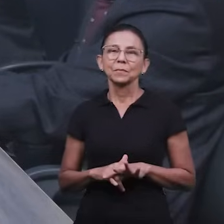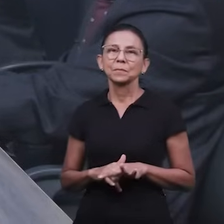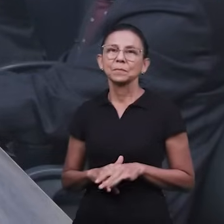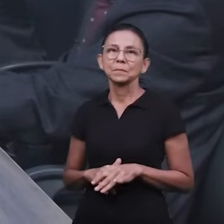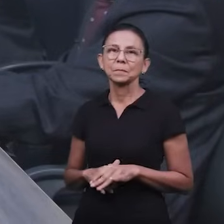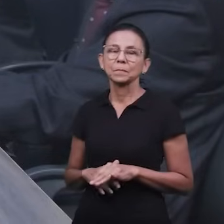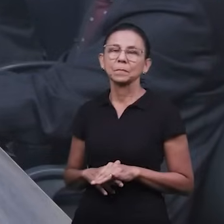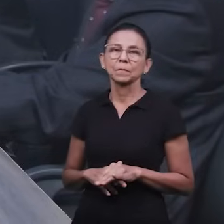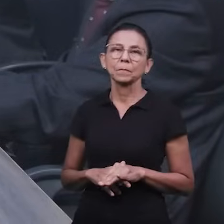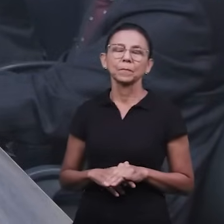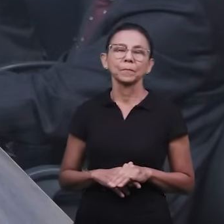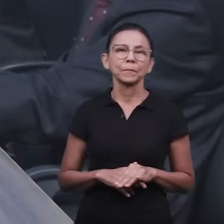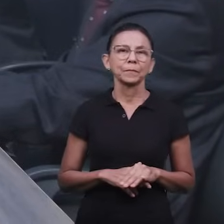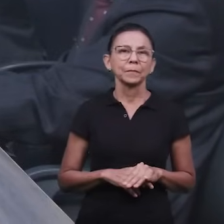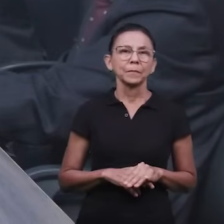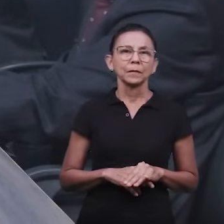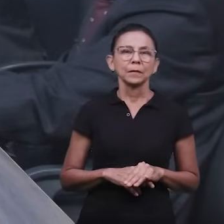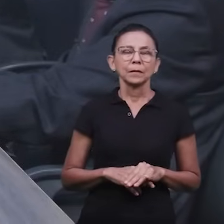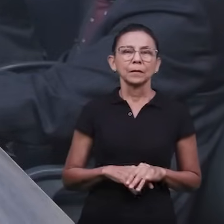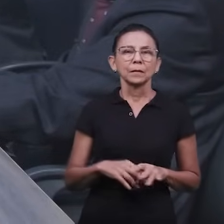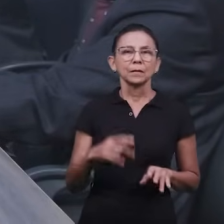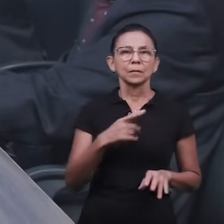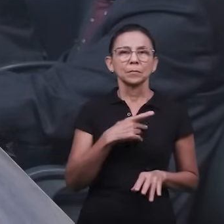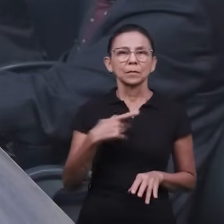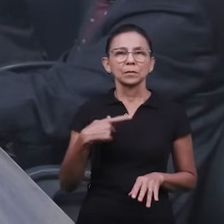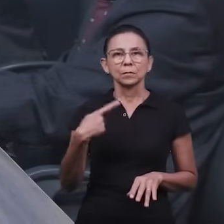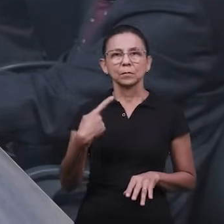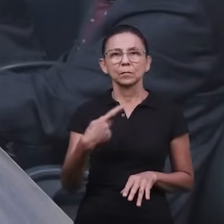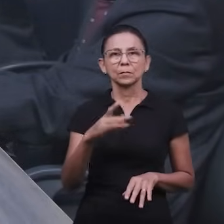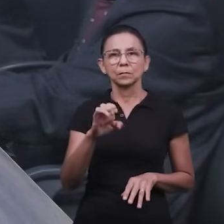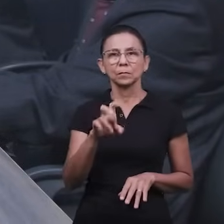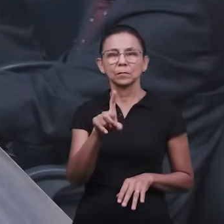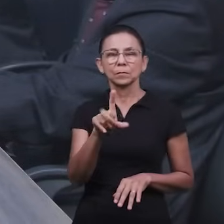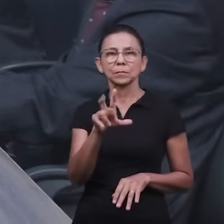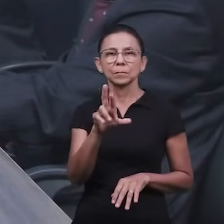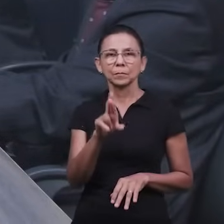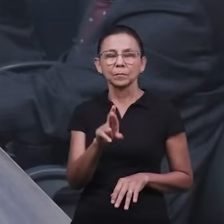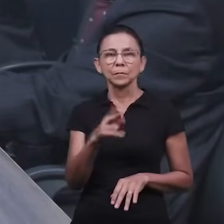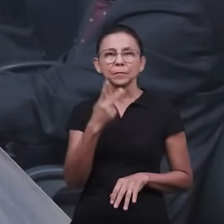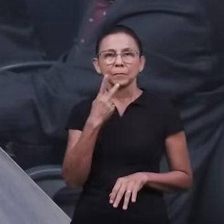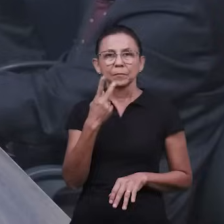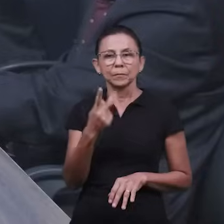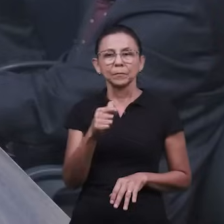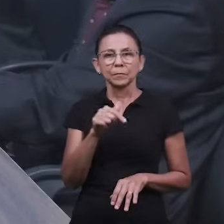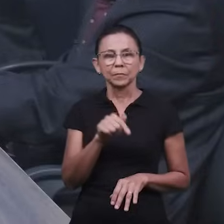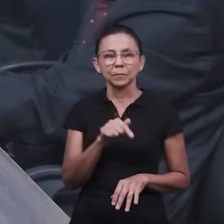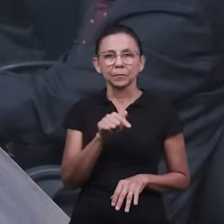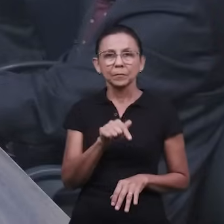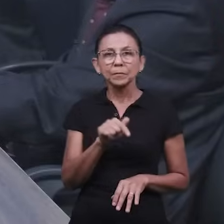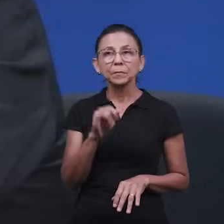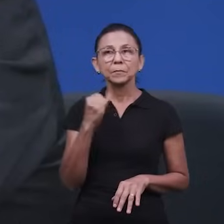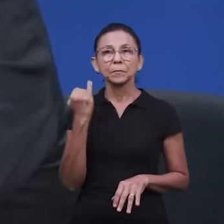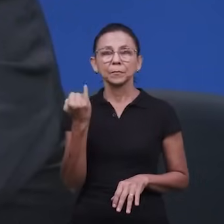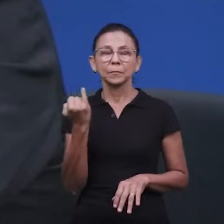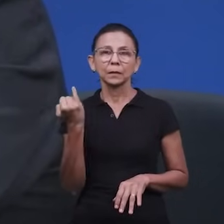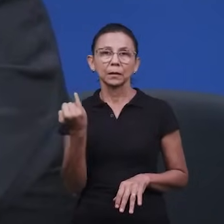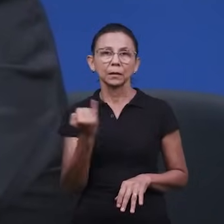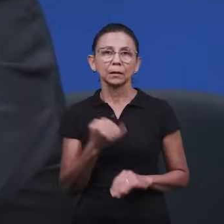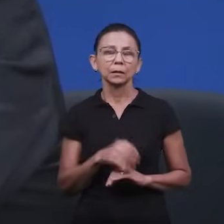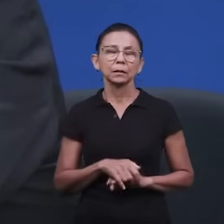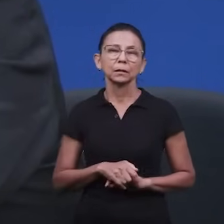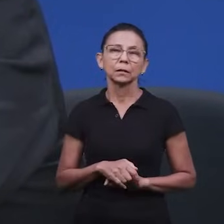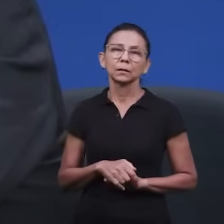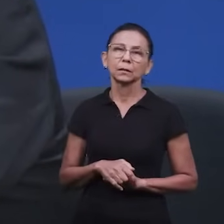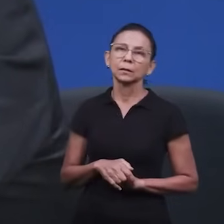experiência que o pastor Pedro comentou aqui é importante para que